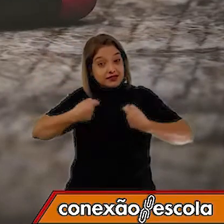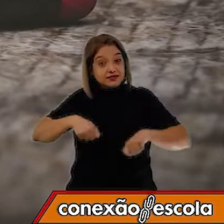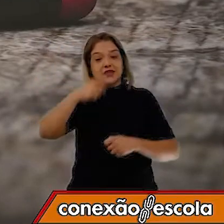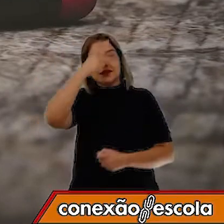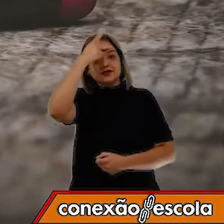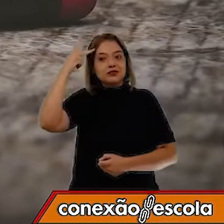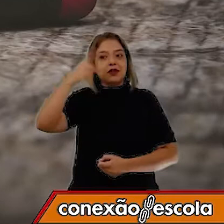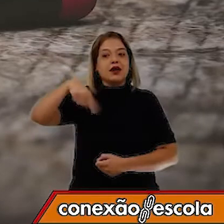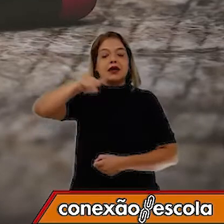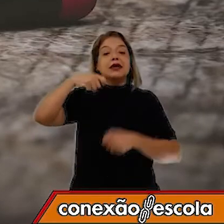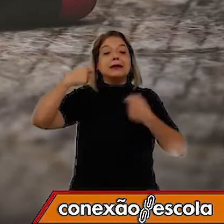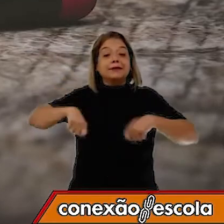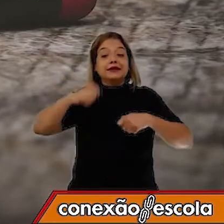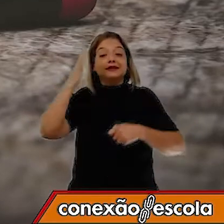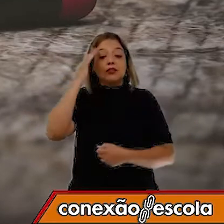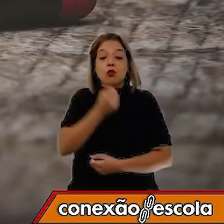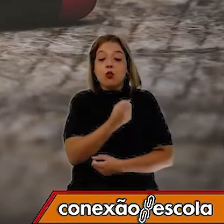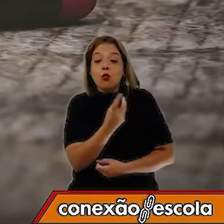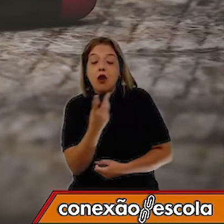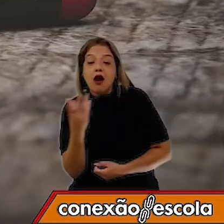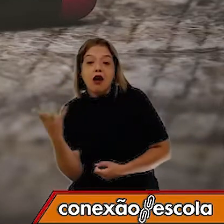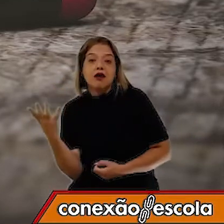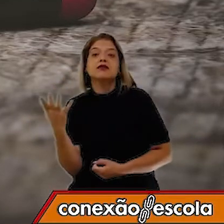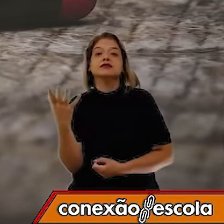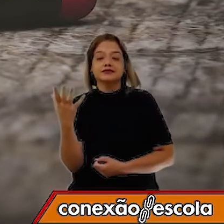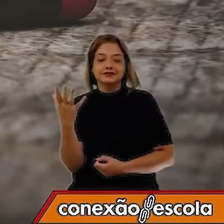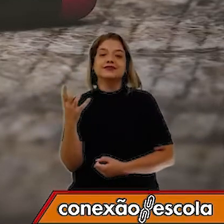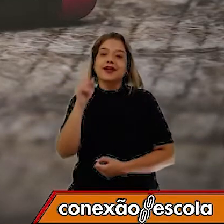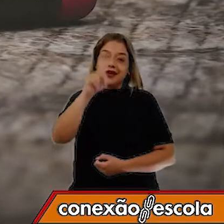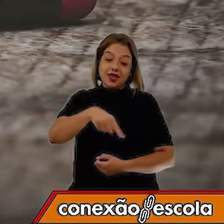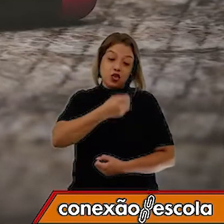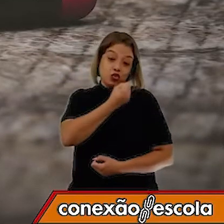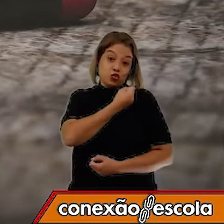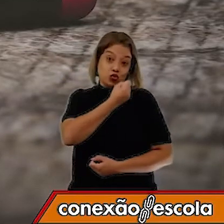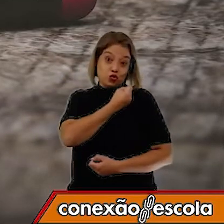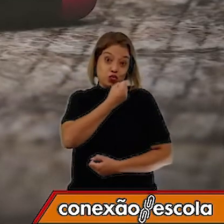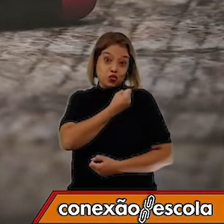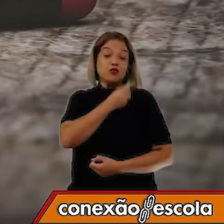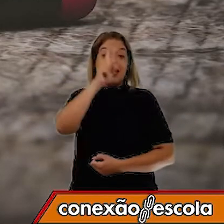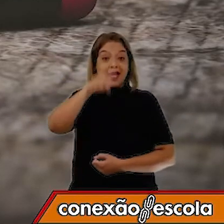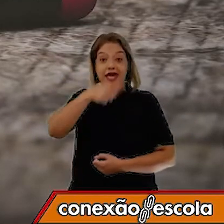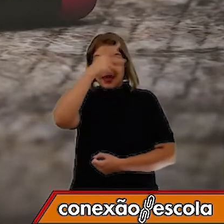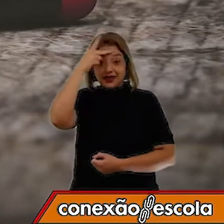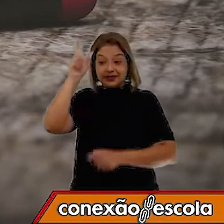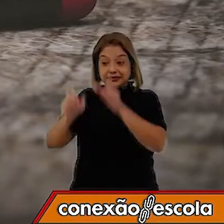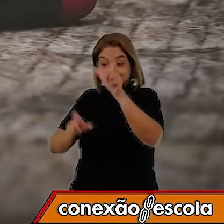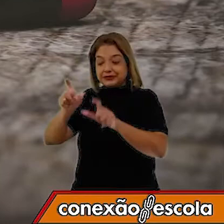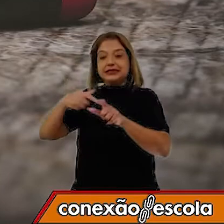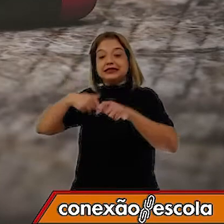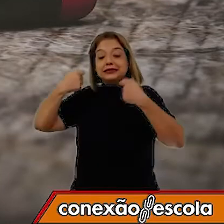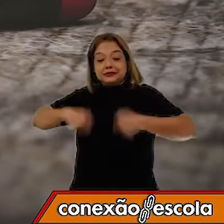contar. Então, os números surgiram pela necessidade humana de contar.